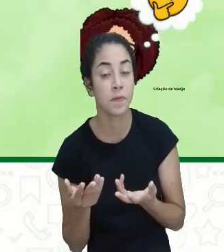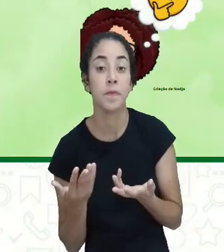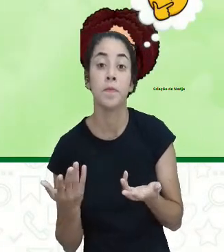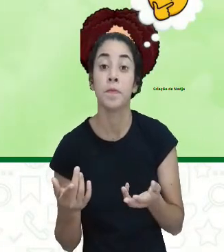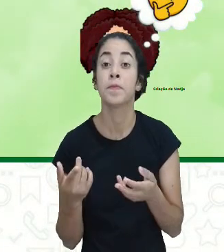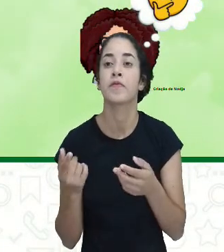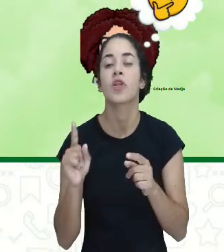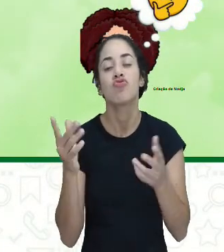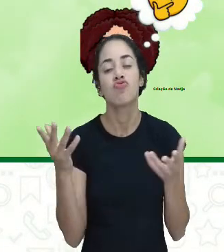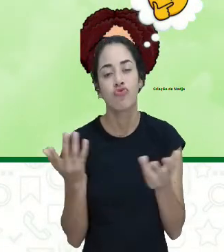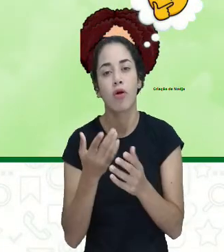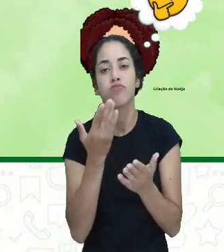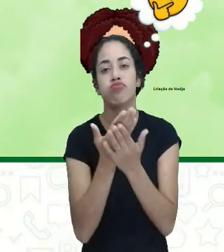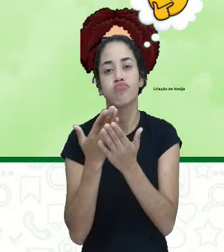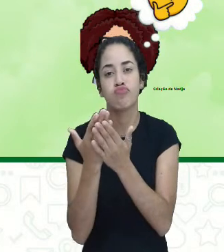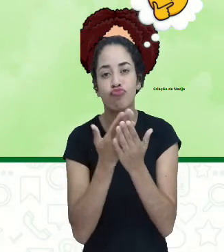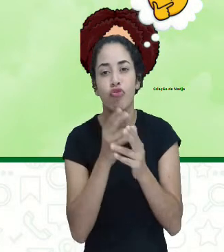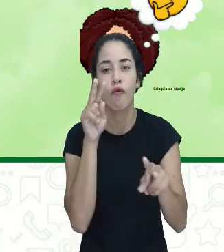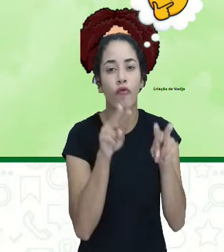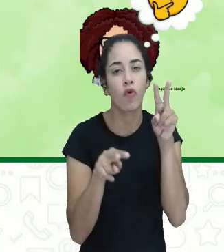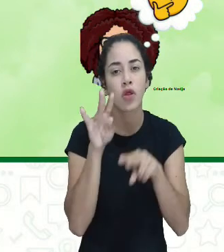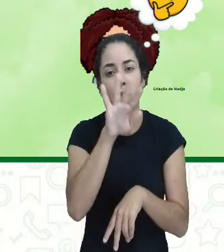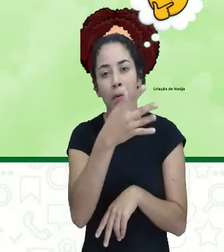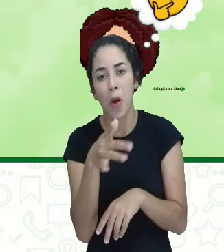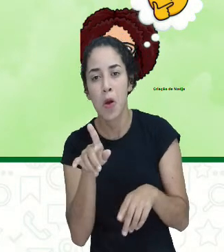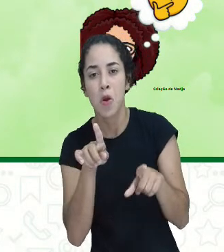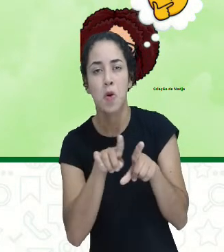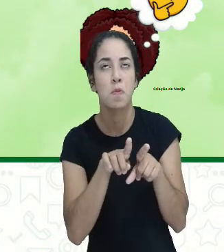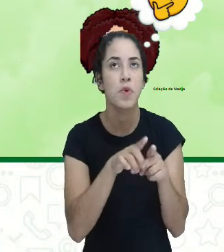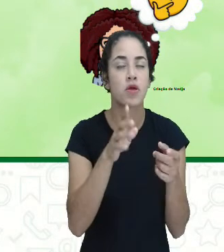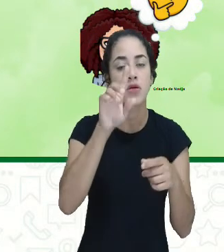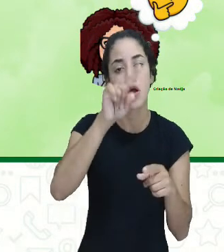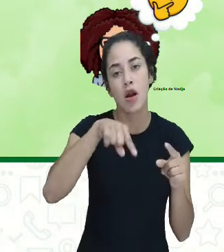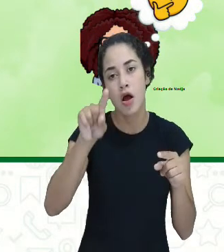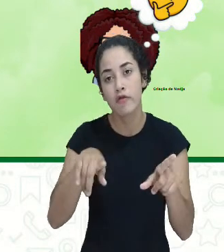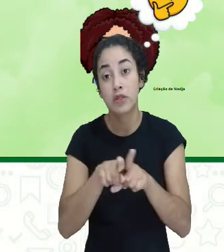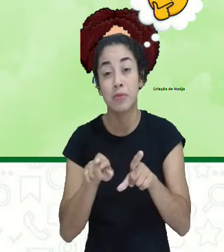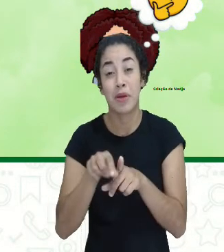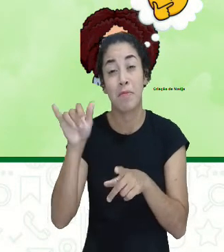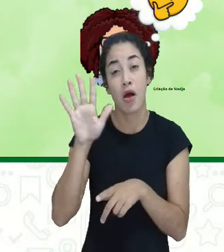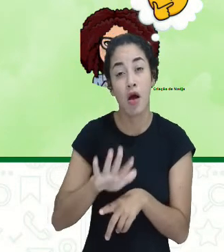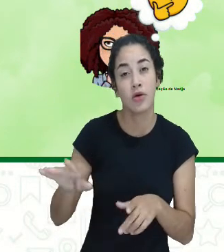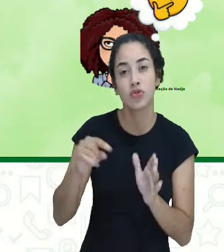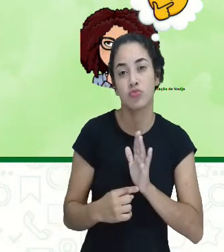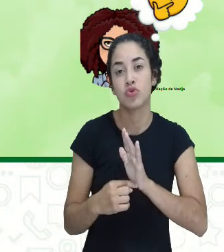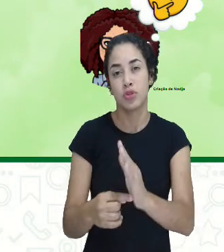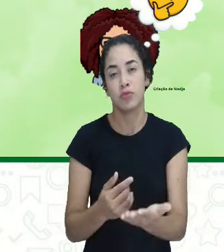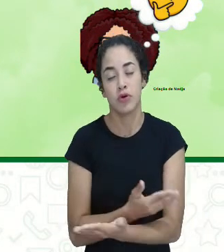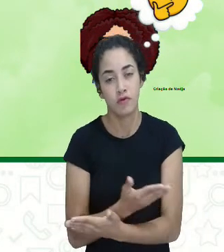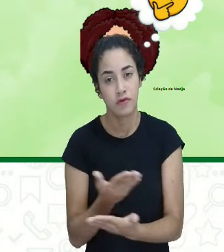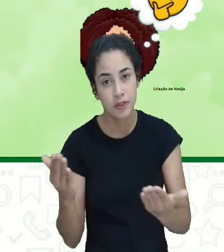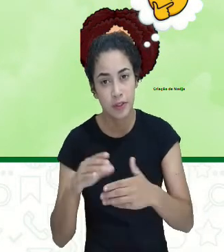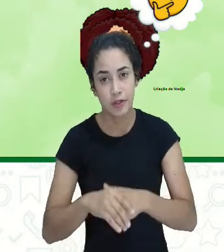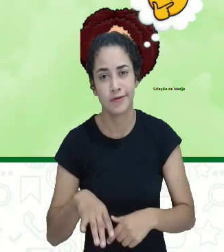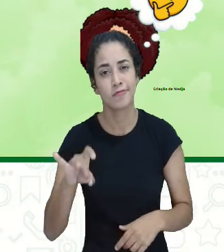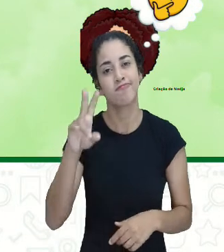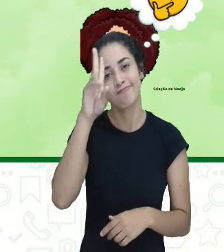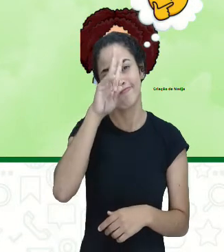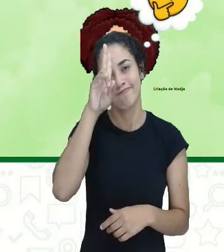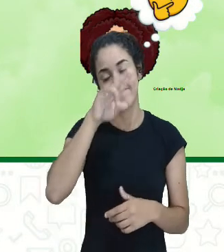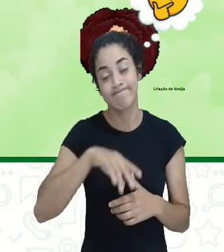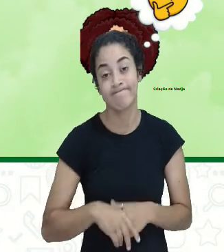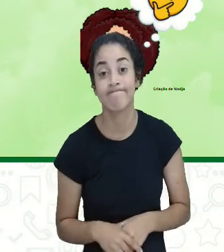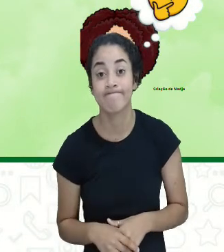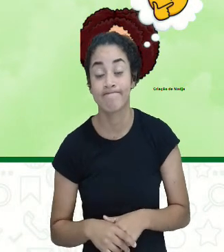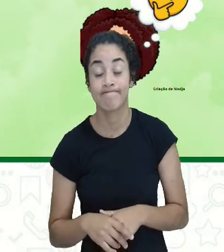as tabelas, vimos os gráficos, né? Vimos aquelas imagens que eu deixei para vocês, não é isso?